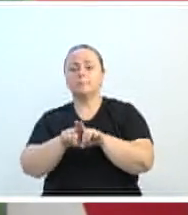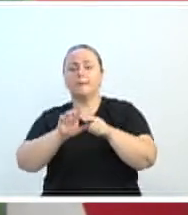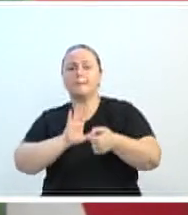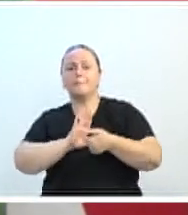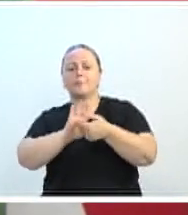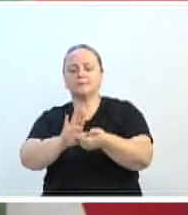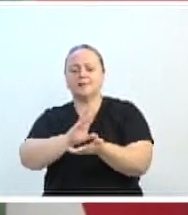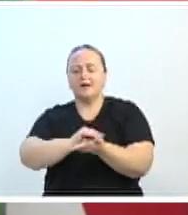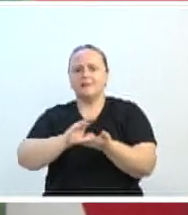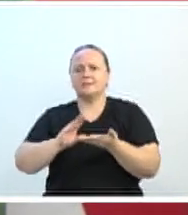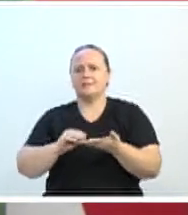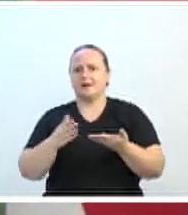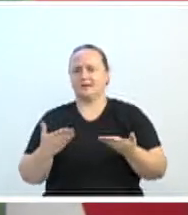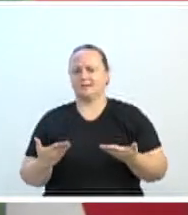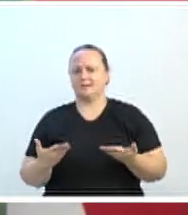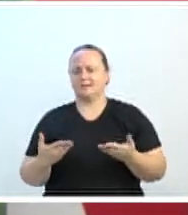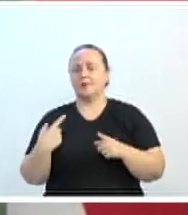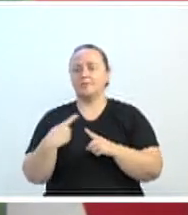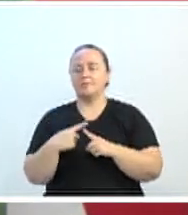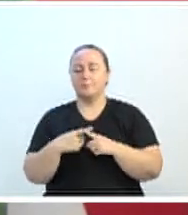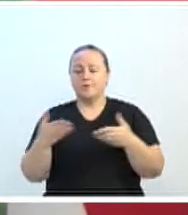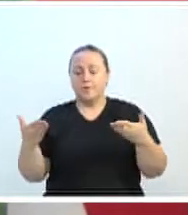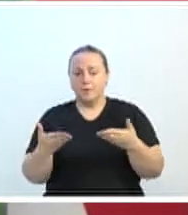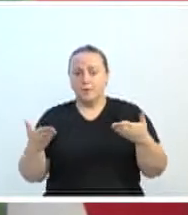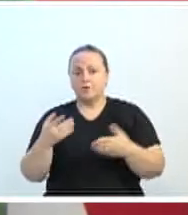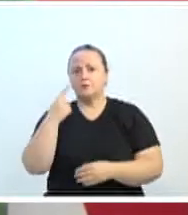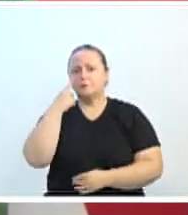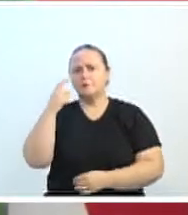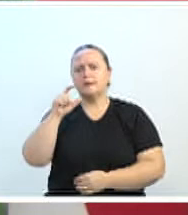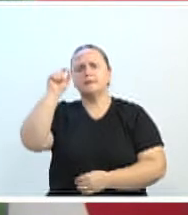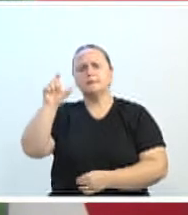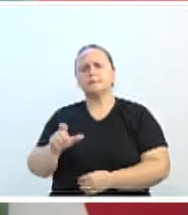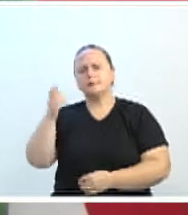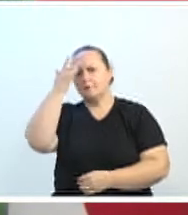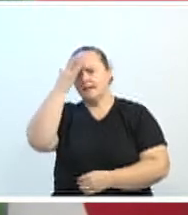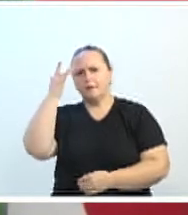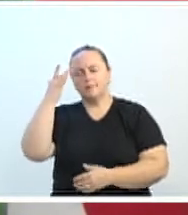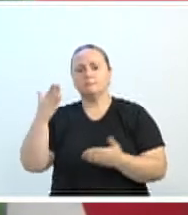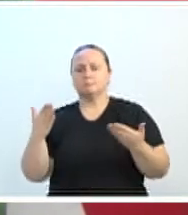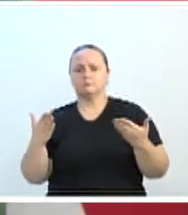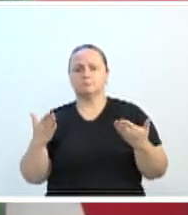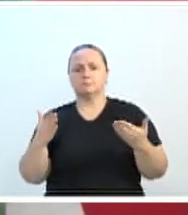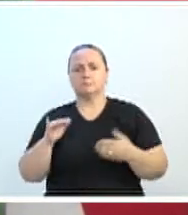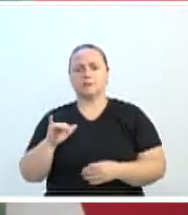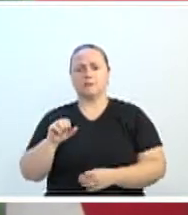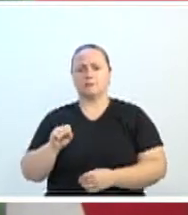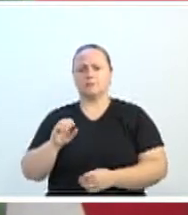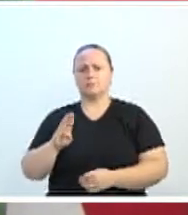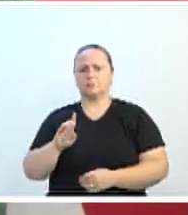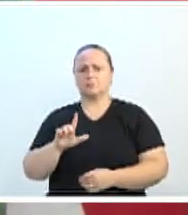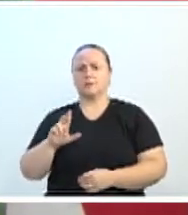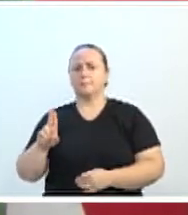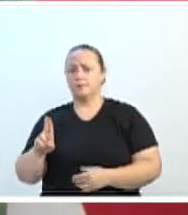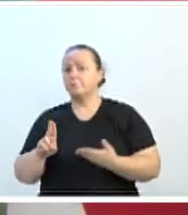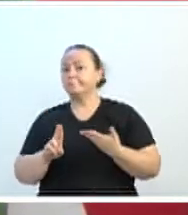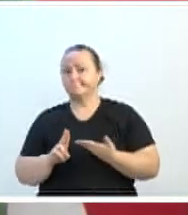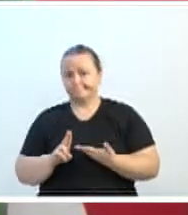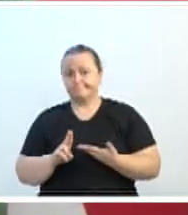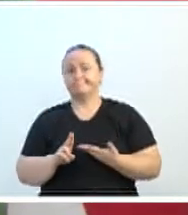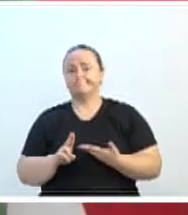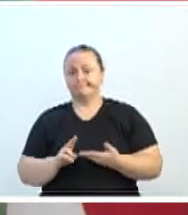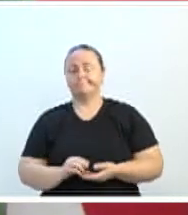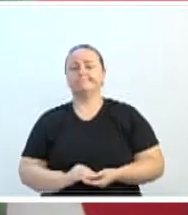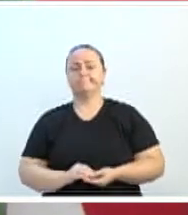nesse momento, um dos maiores interessados com relação às reformas é o próprio SBLU. Segundo a projeção